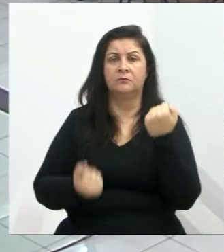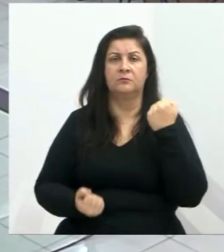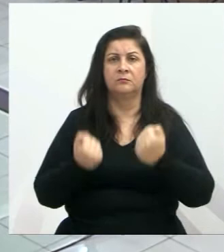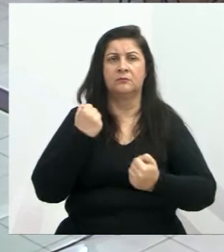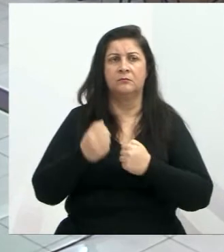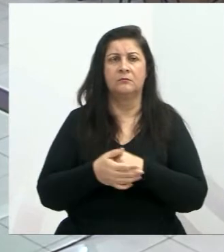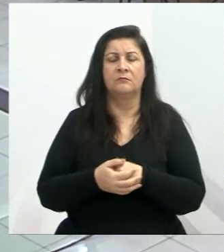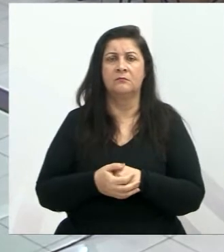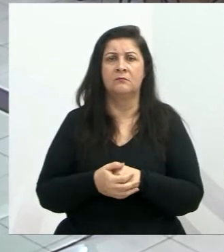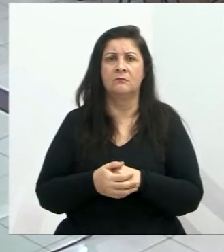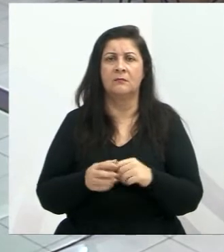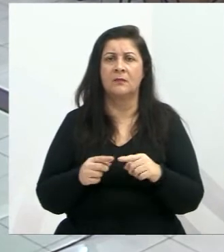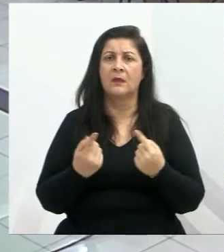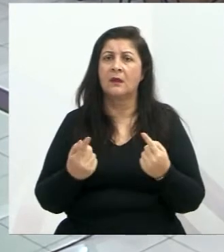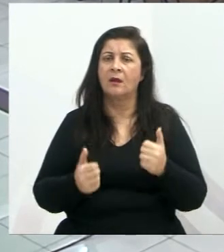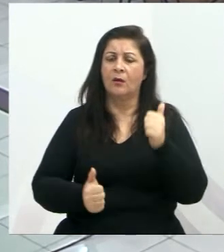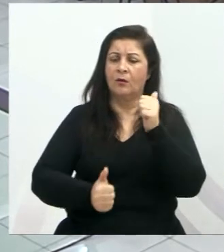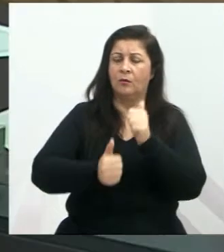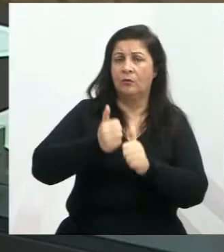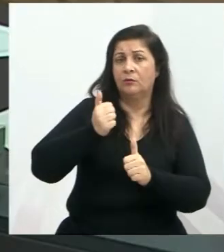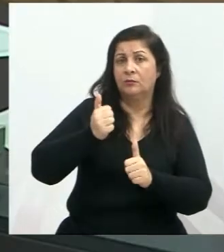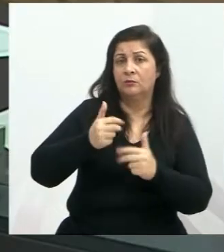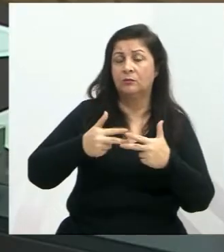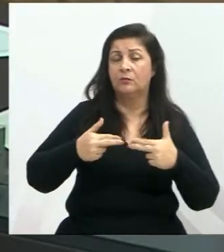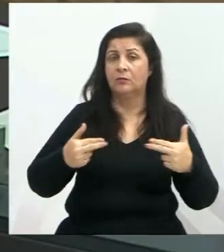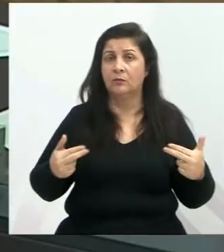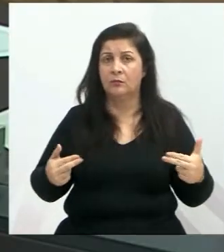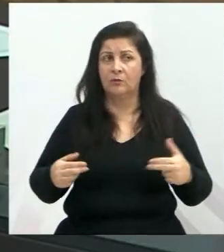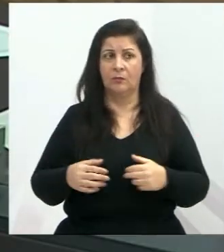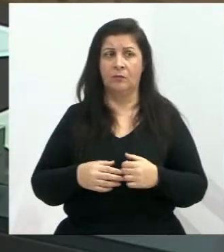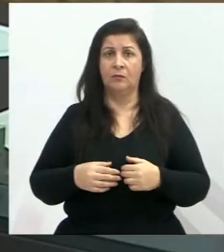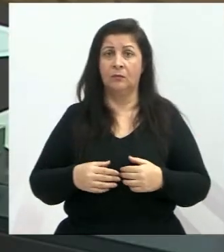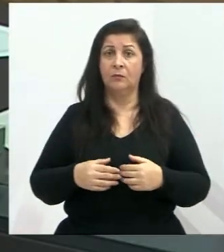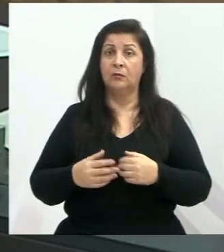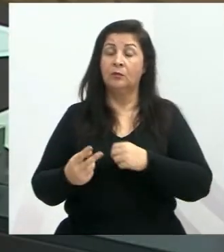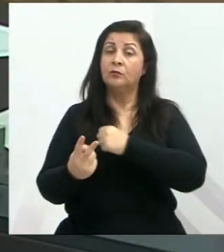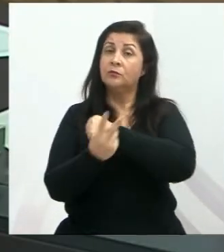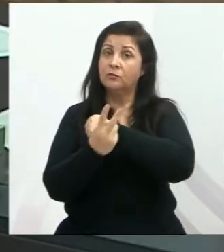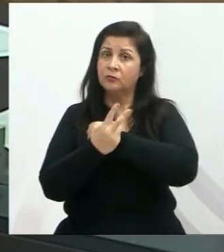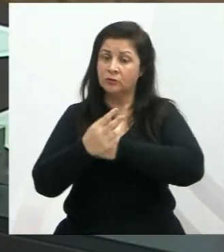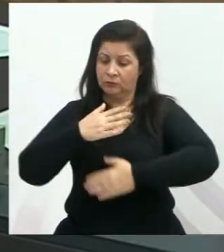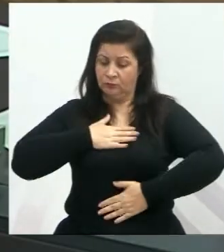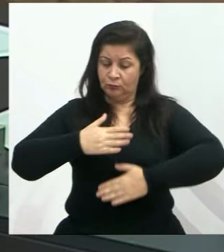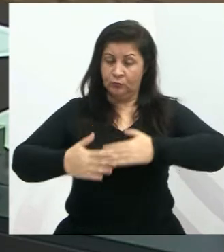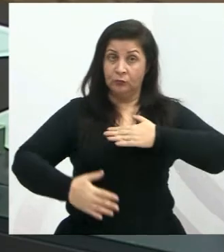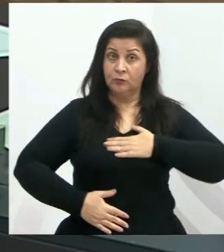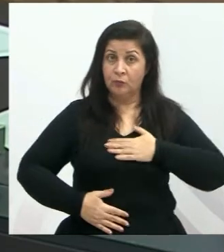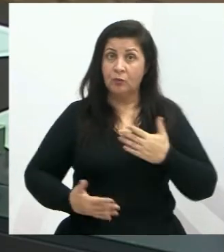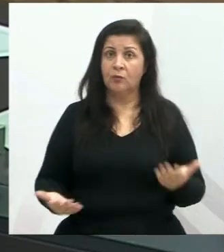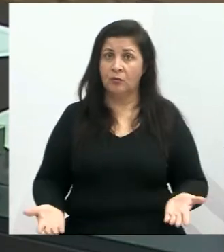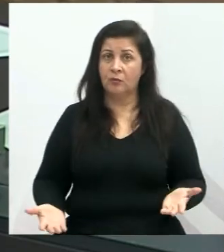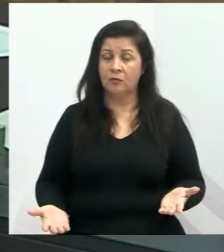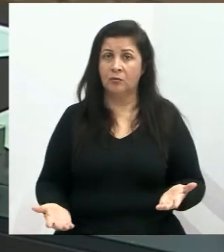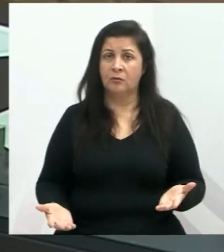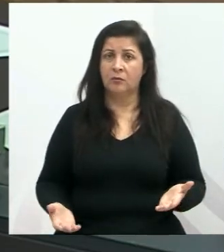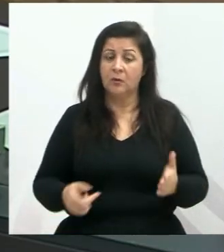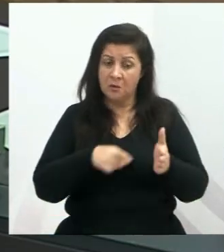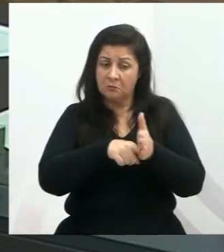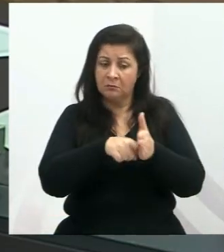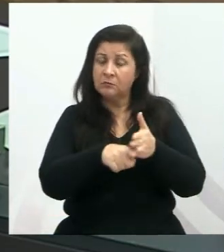que, na verdade, o esporte, na verdade, manter o condicionamento físico nesse momento, segundo pesquisas indicam,